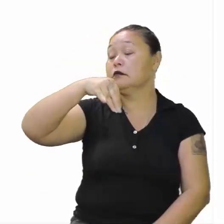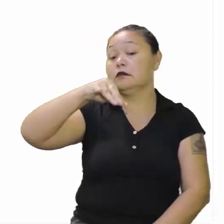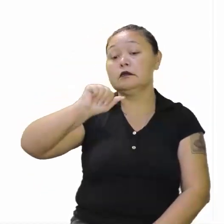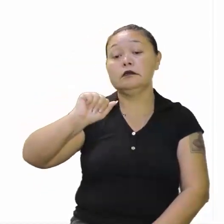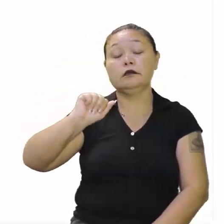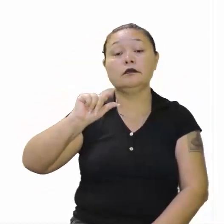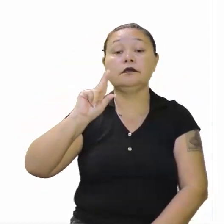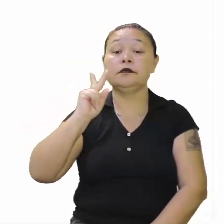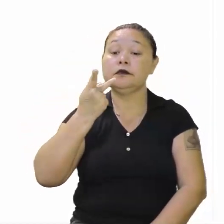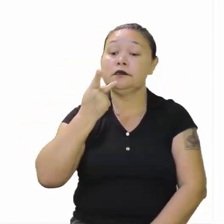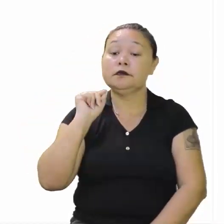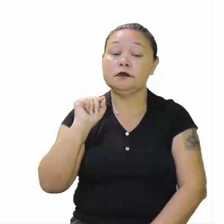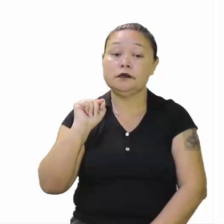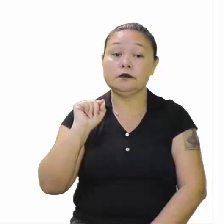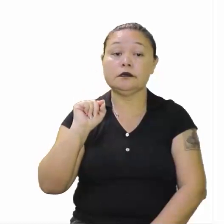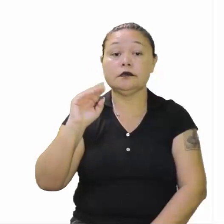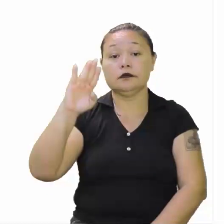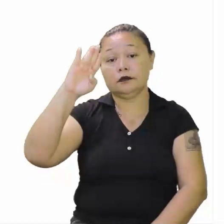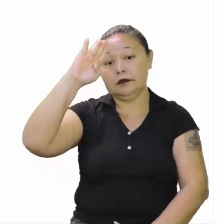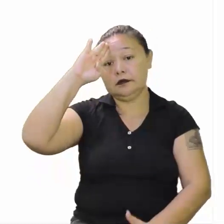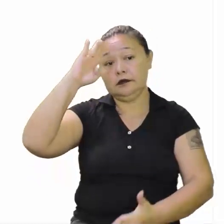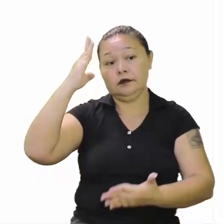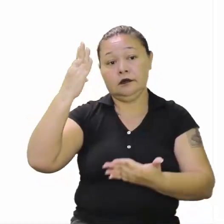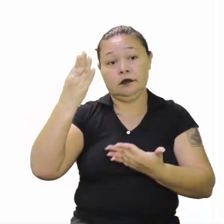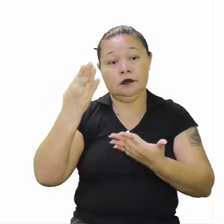diz o seguinte, é que acredita-se,